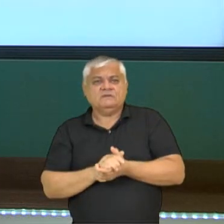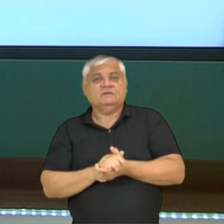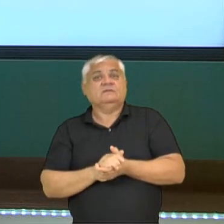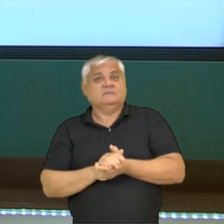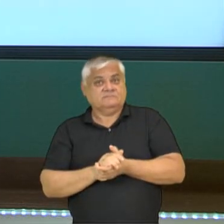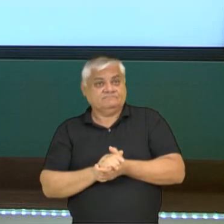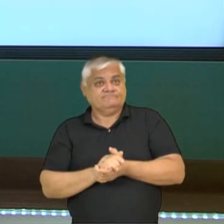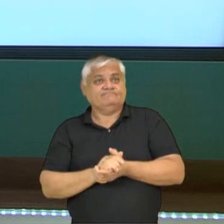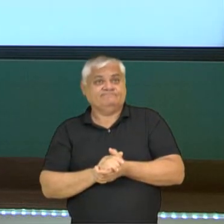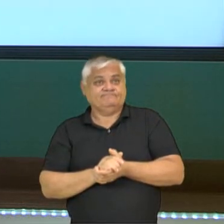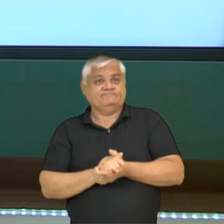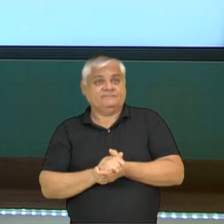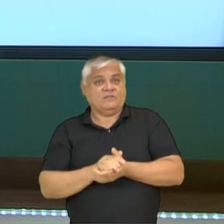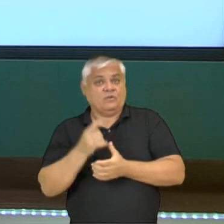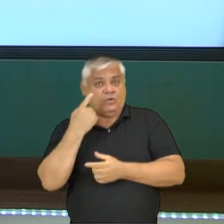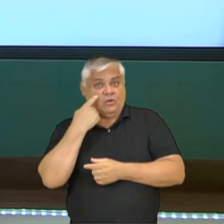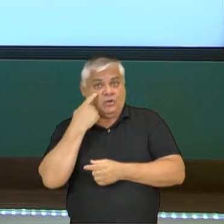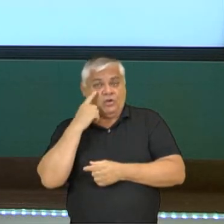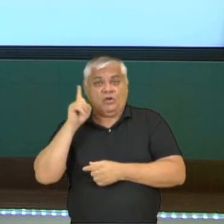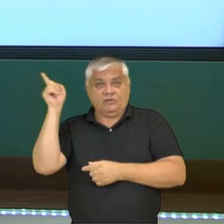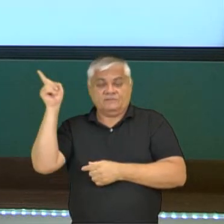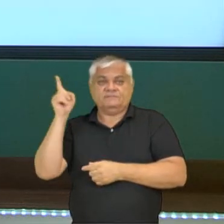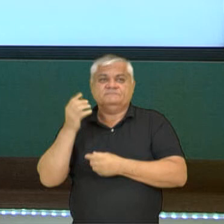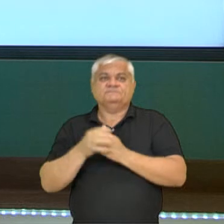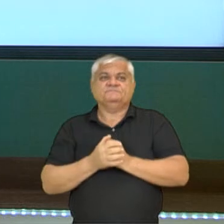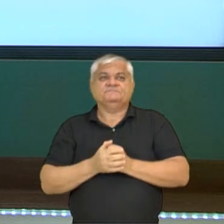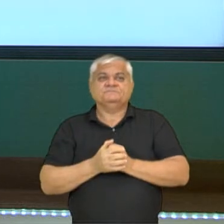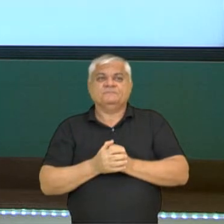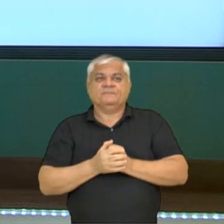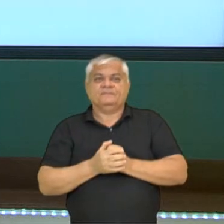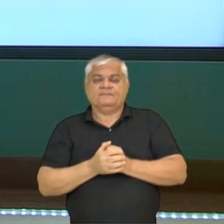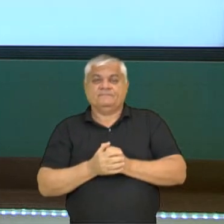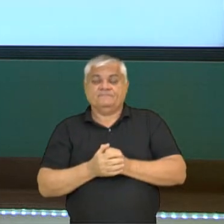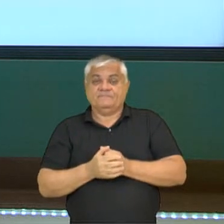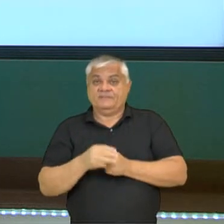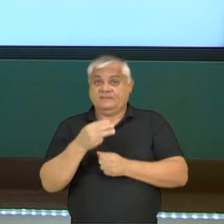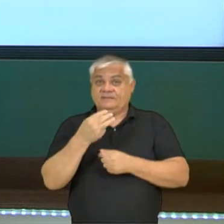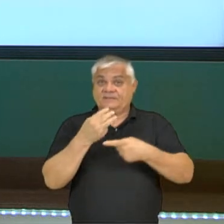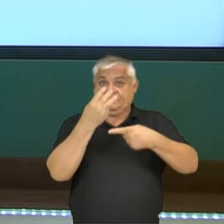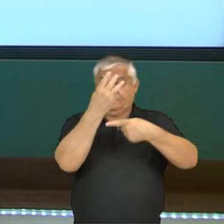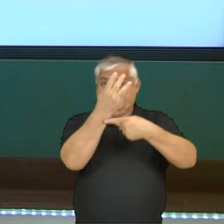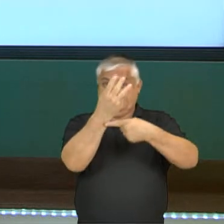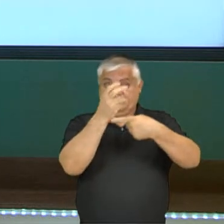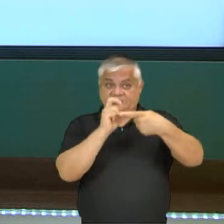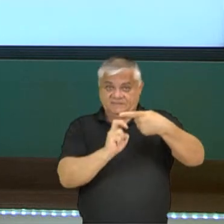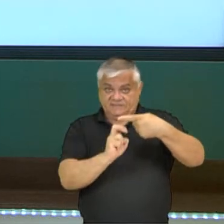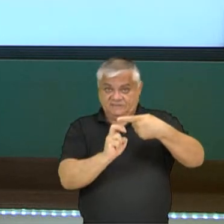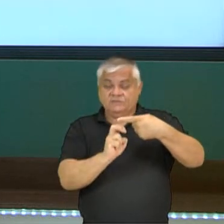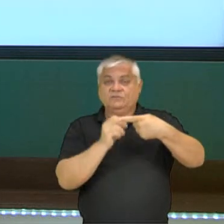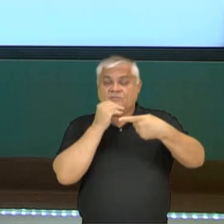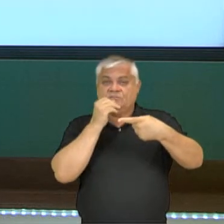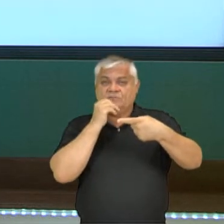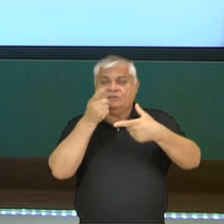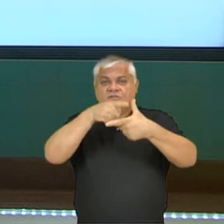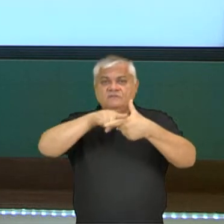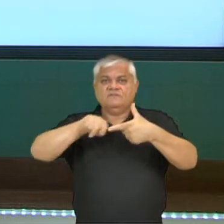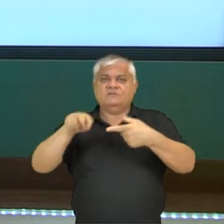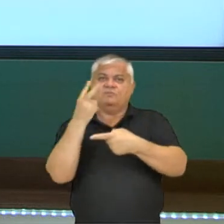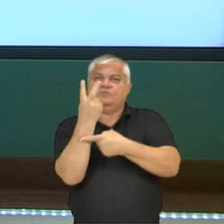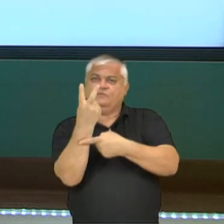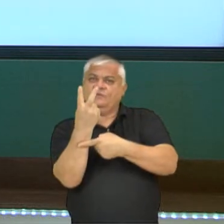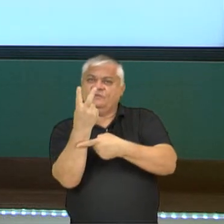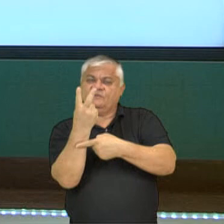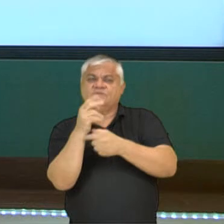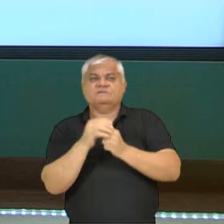essa operação? Ok? Veja, 3/5 eu poderia dividir por 2,